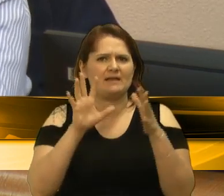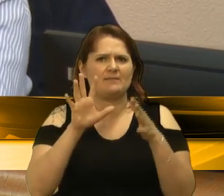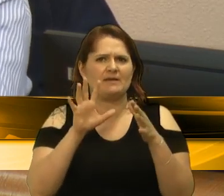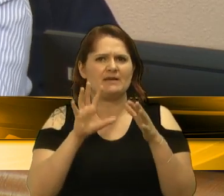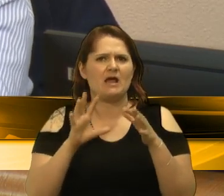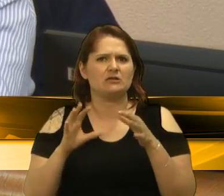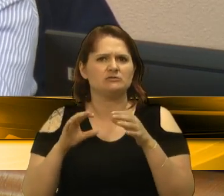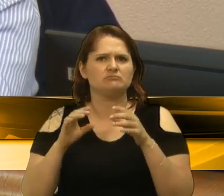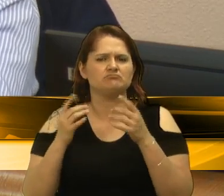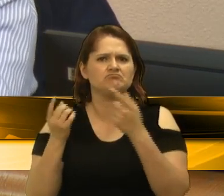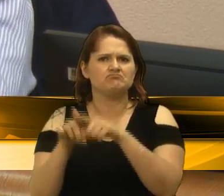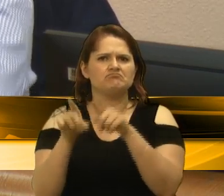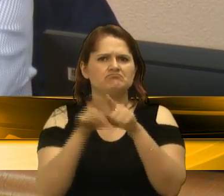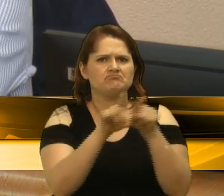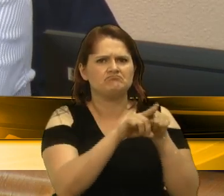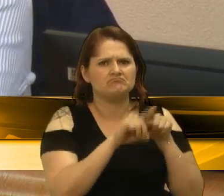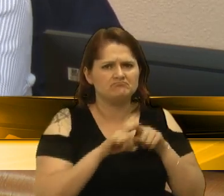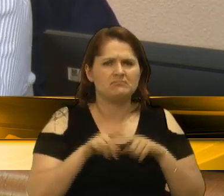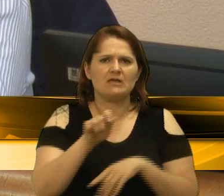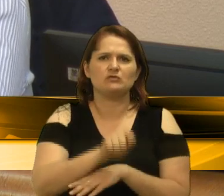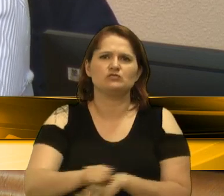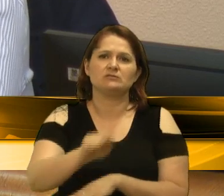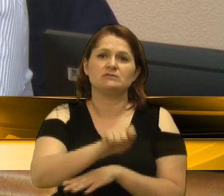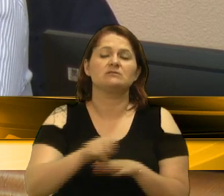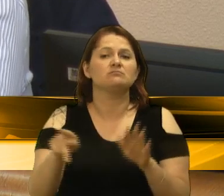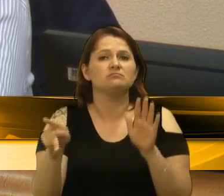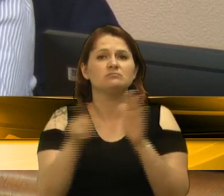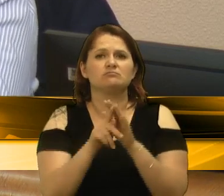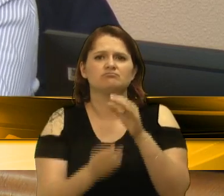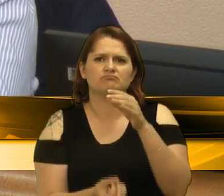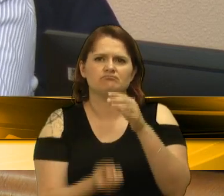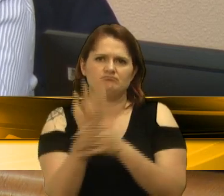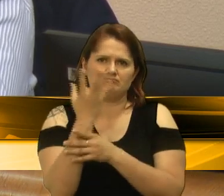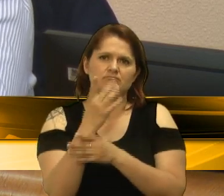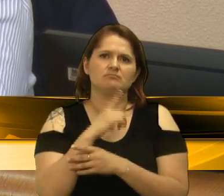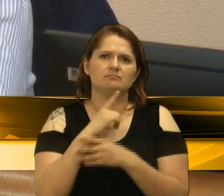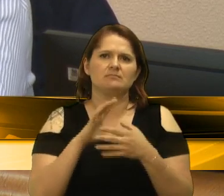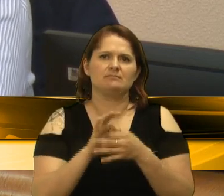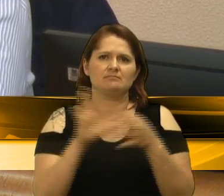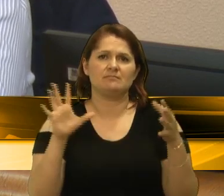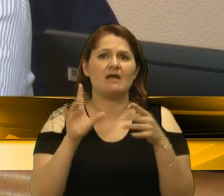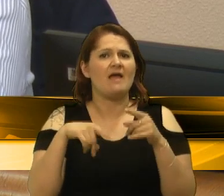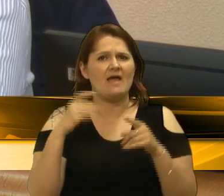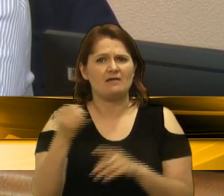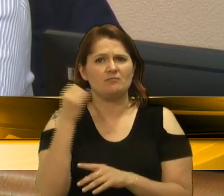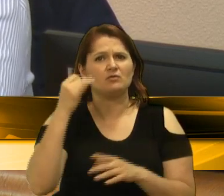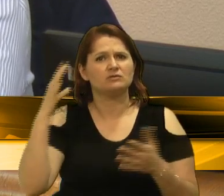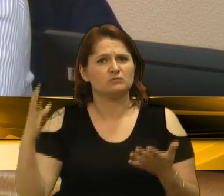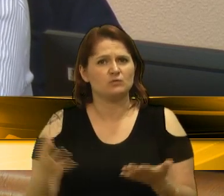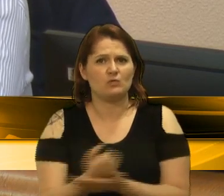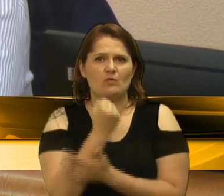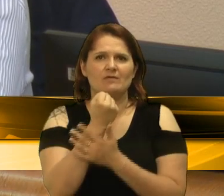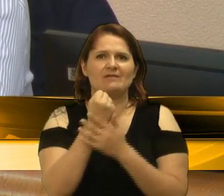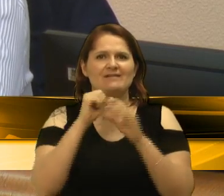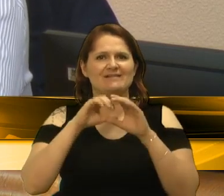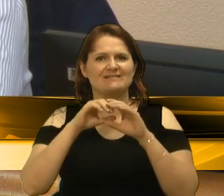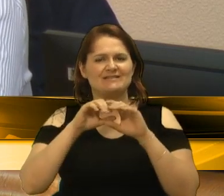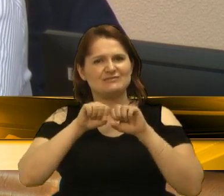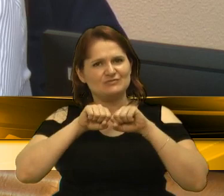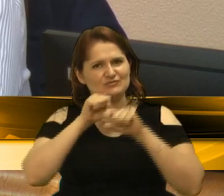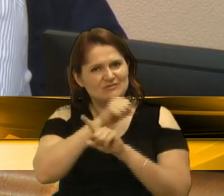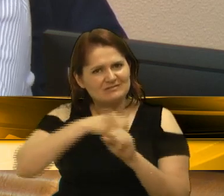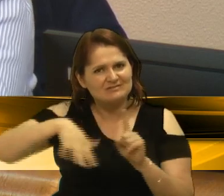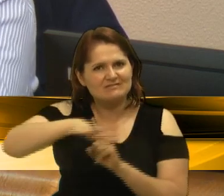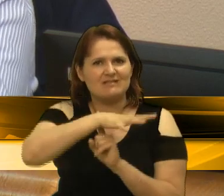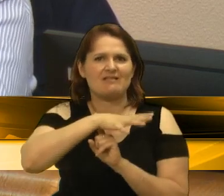fins lícitos constitui uma das mais importantes conquistas da civilização enquanto fundamento das modernas democracias